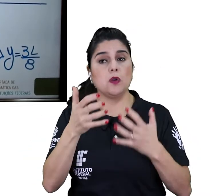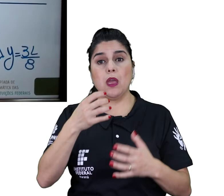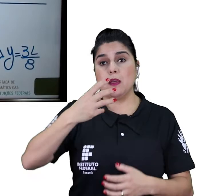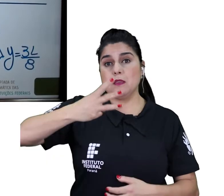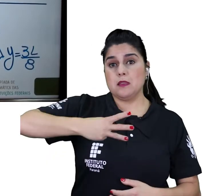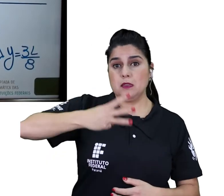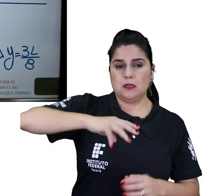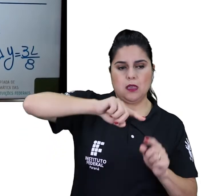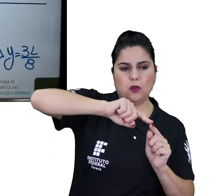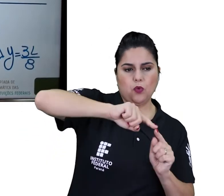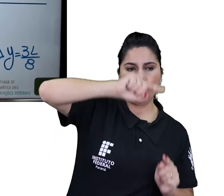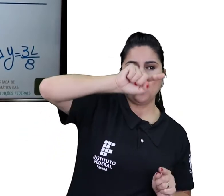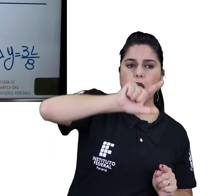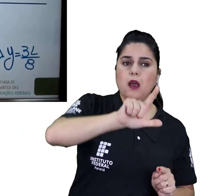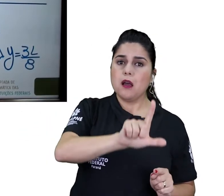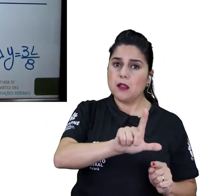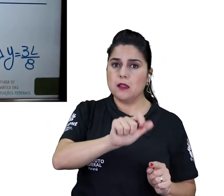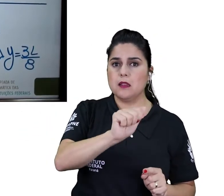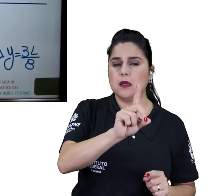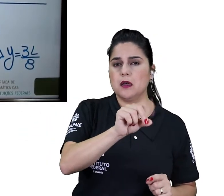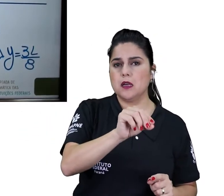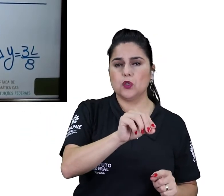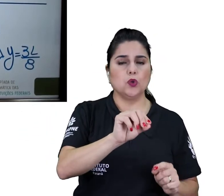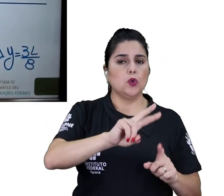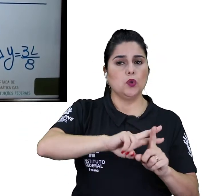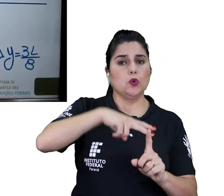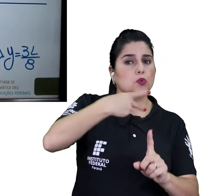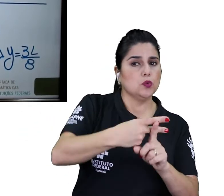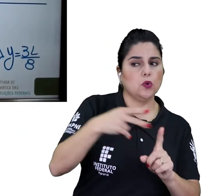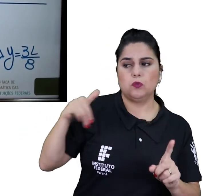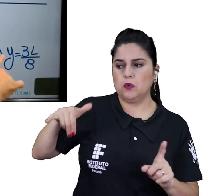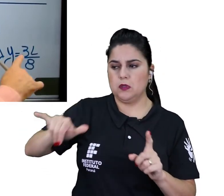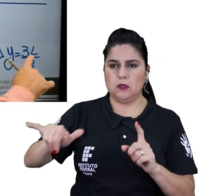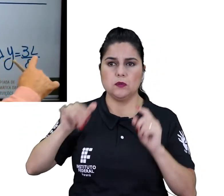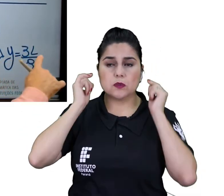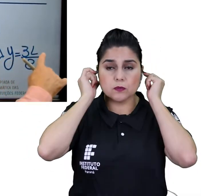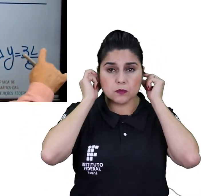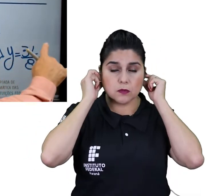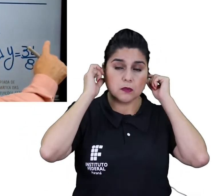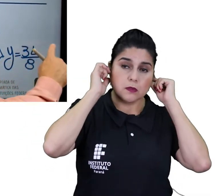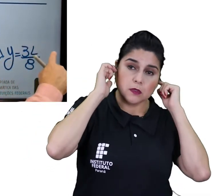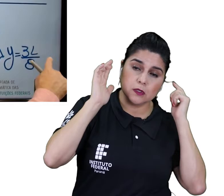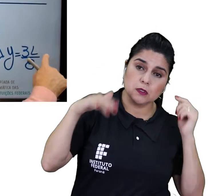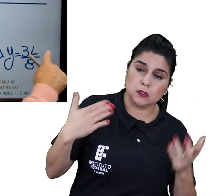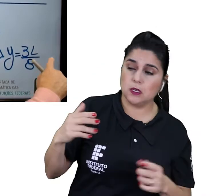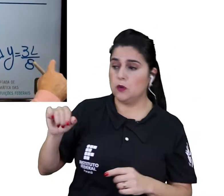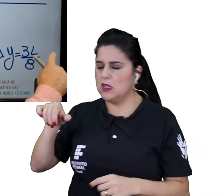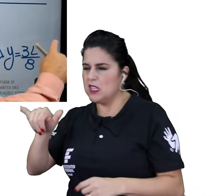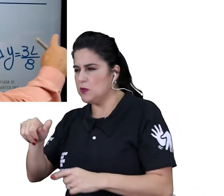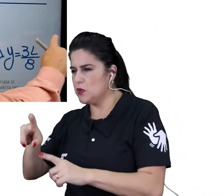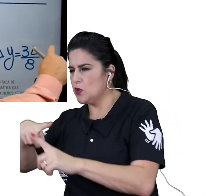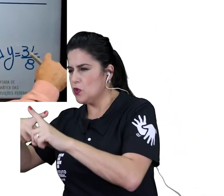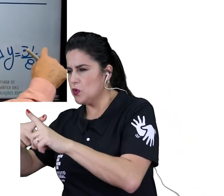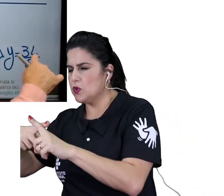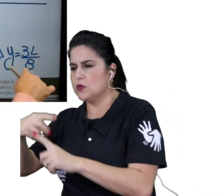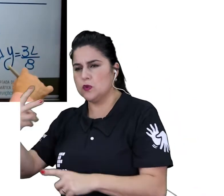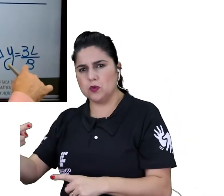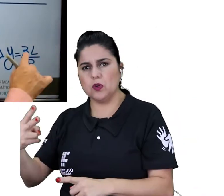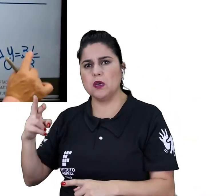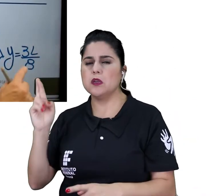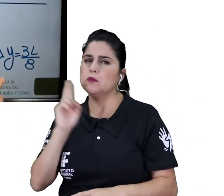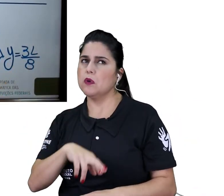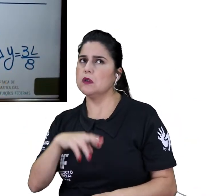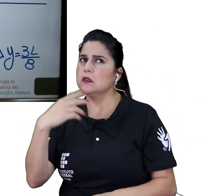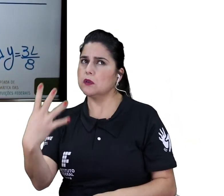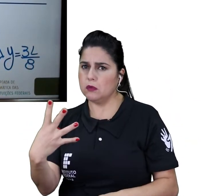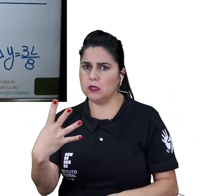do terceiro aqui, do terceiro hexágono, que é o dobro de y. Se eu multiplico aqui por 2, simplifico 2 com 8,